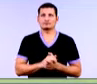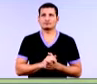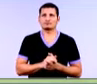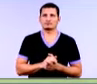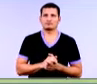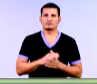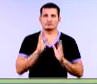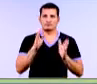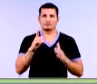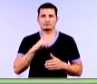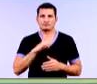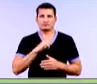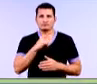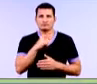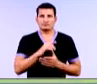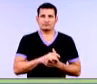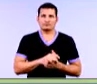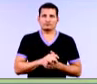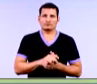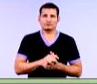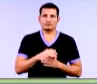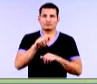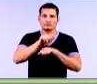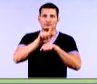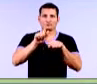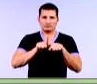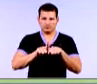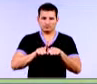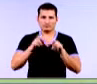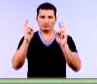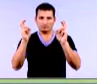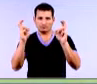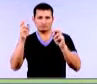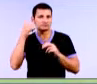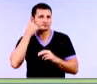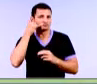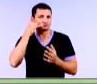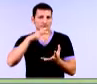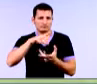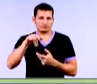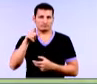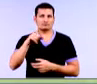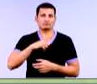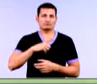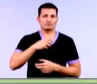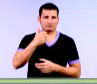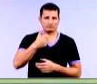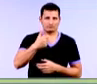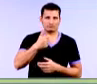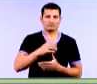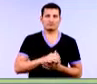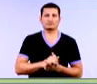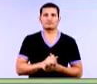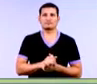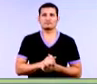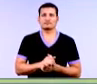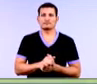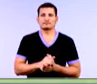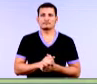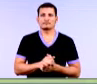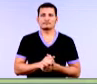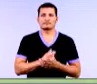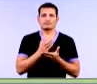Já temos lá o algoritmo Alô Mundo, está funcionando. E no caso